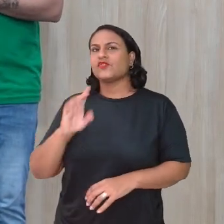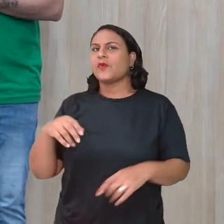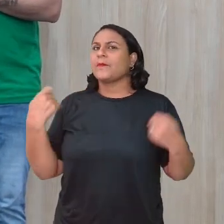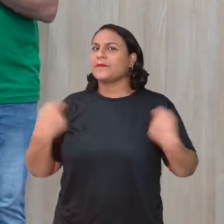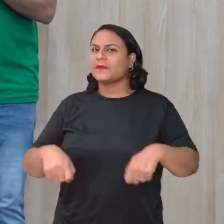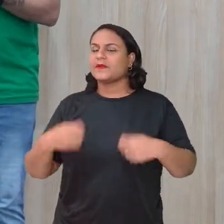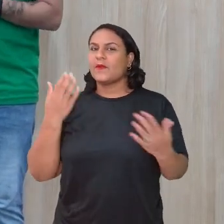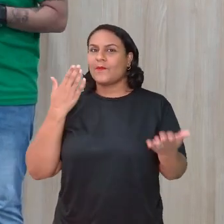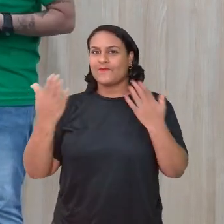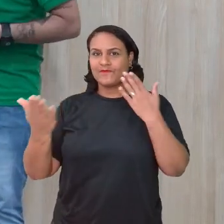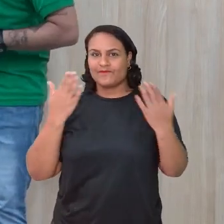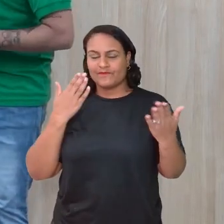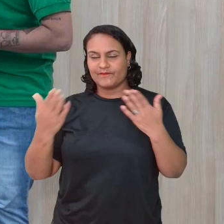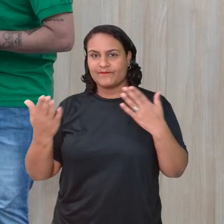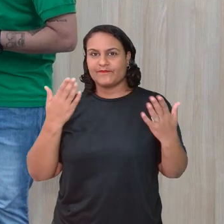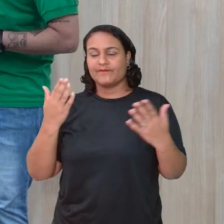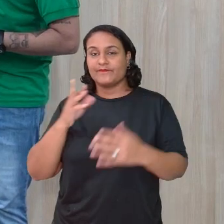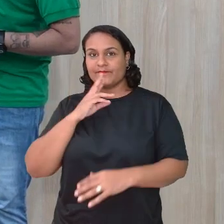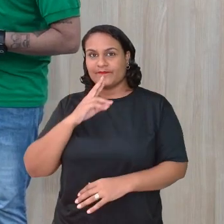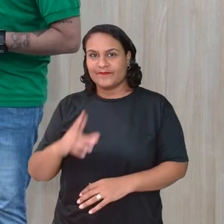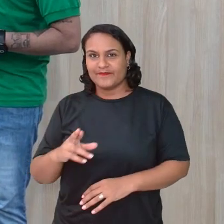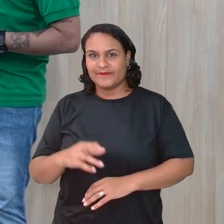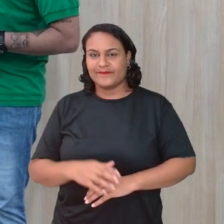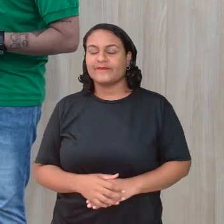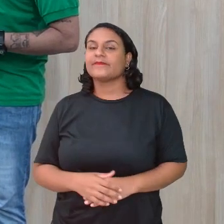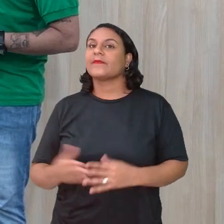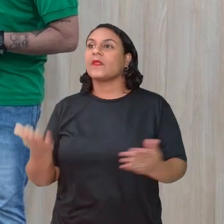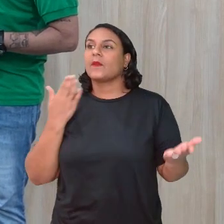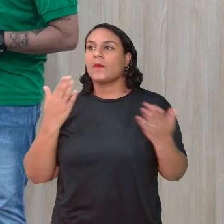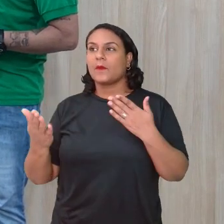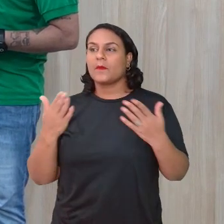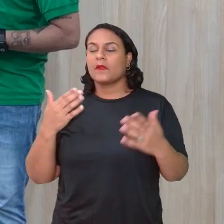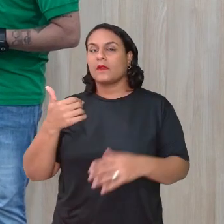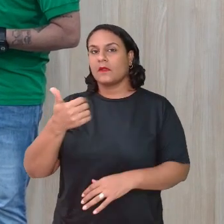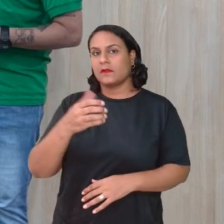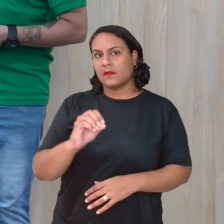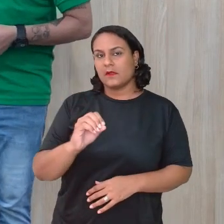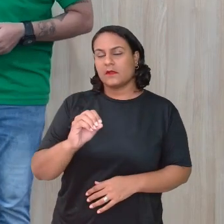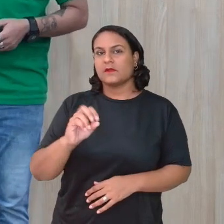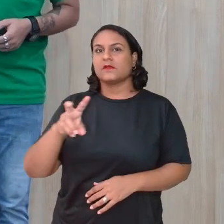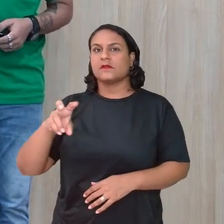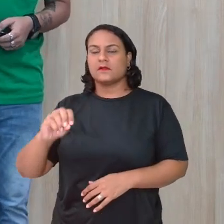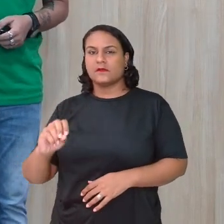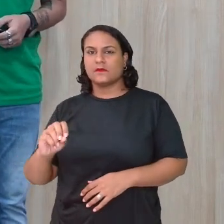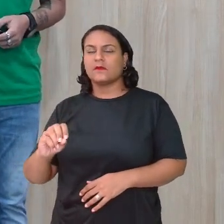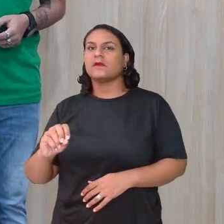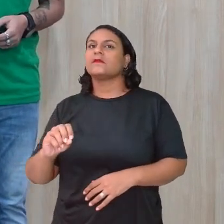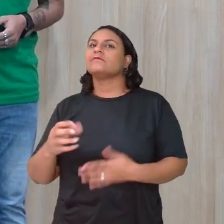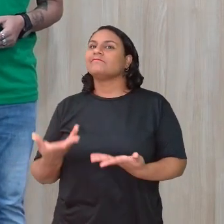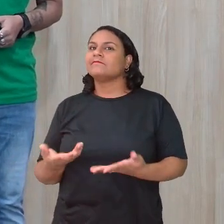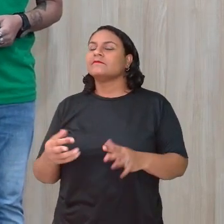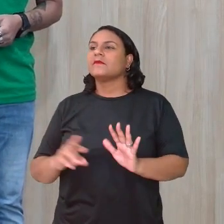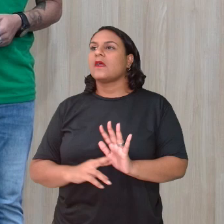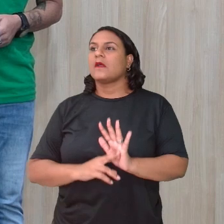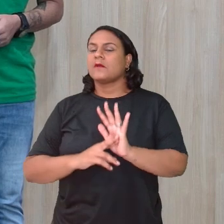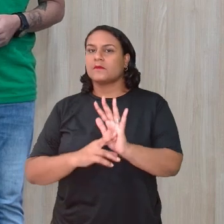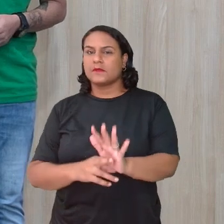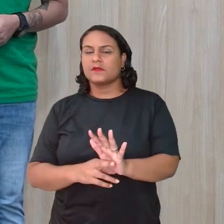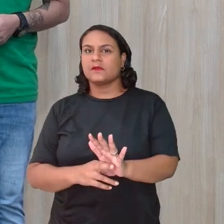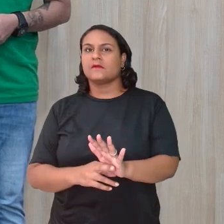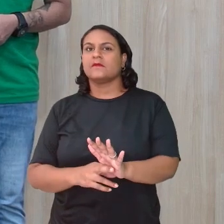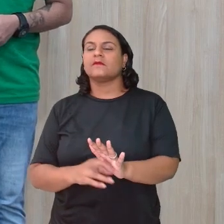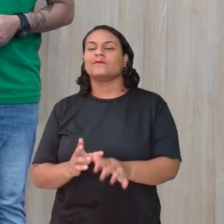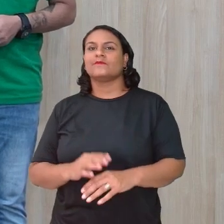preciso comparar esses resultados. Então, comparando 10 com 50 aqui e expressando isso em